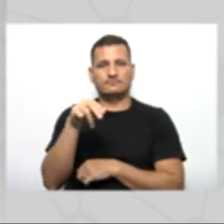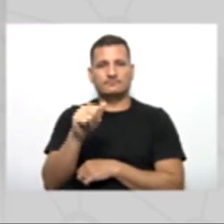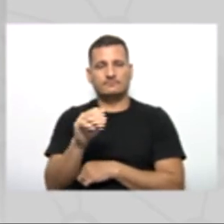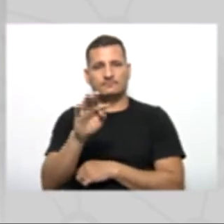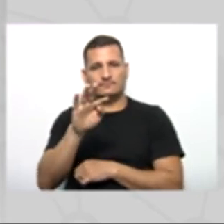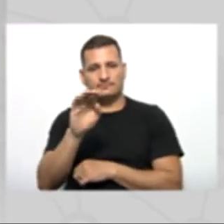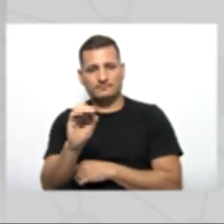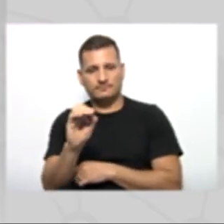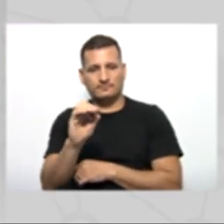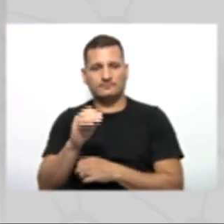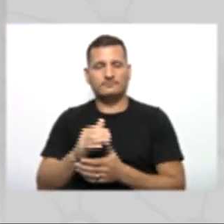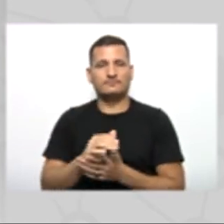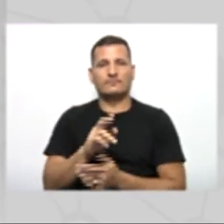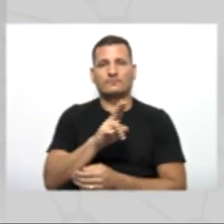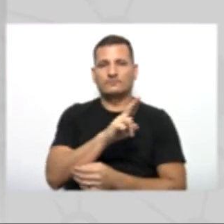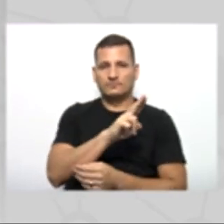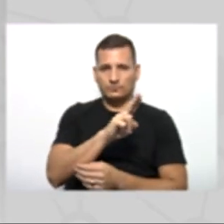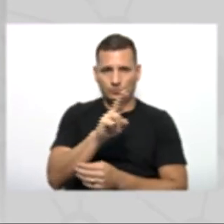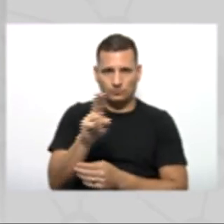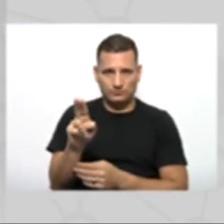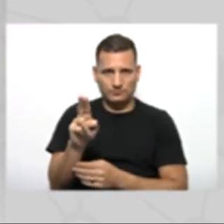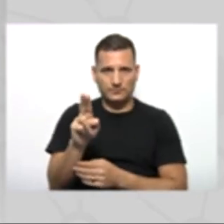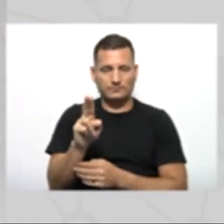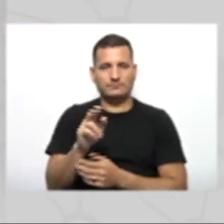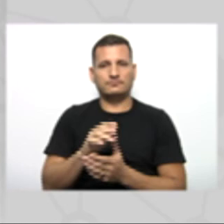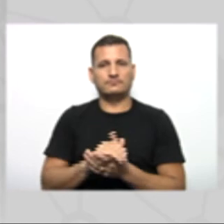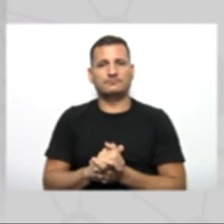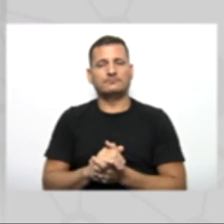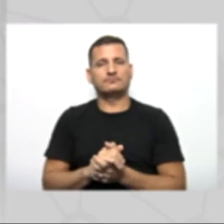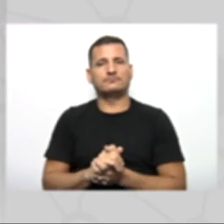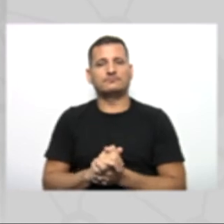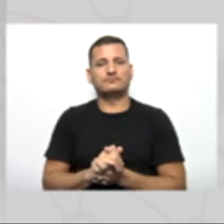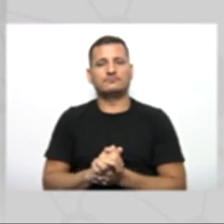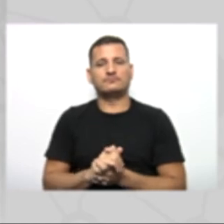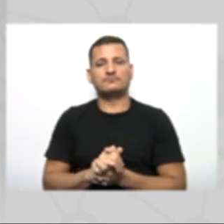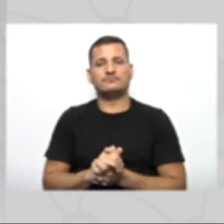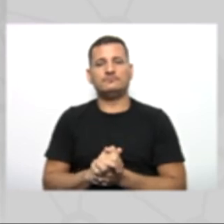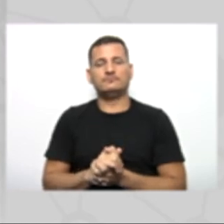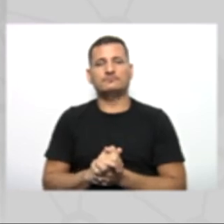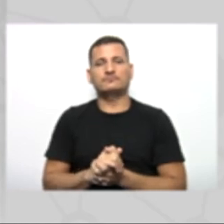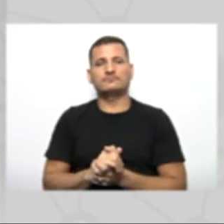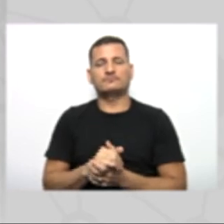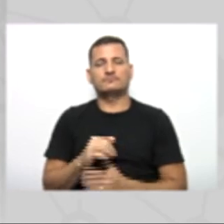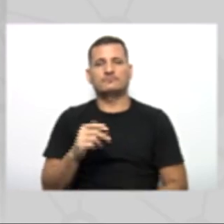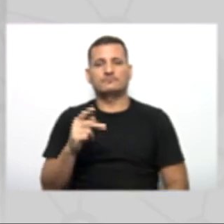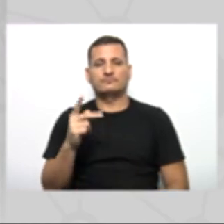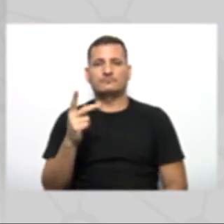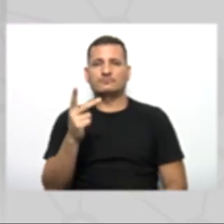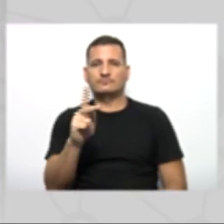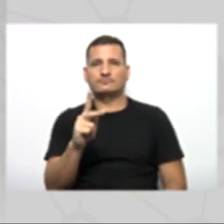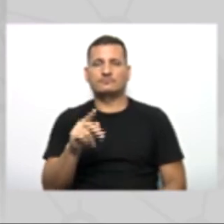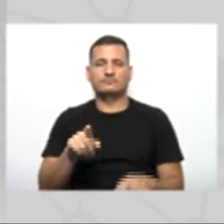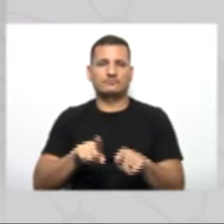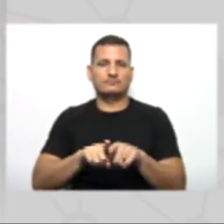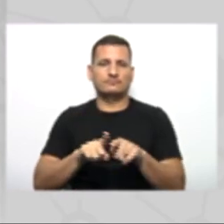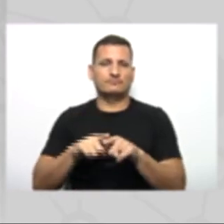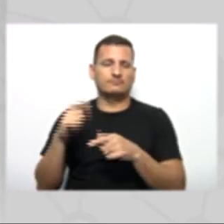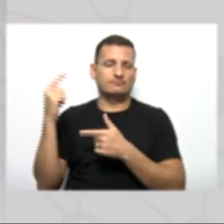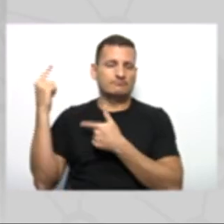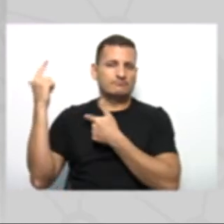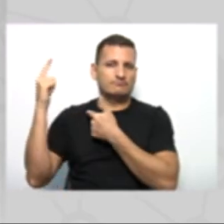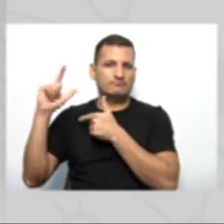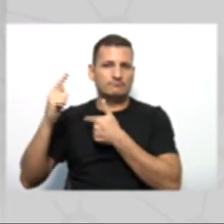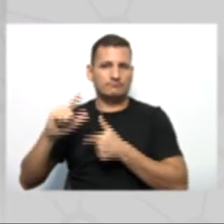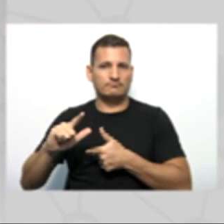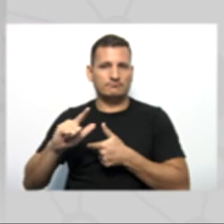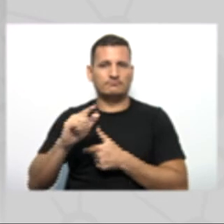ele vai ter um nome, todo time tem o seu próprio nome, e ele vai ter a sua própria tradição. Beleza,